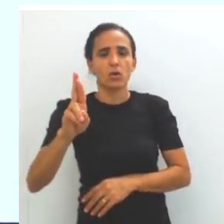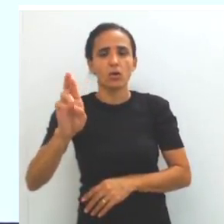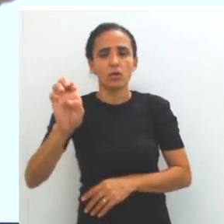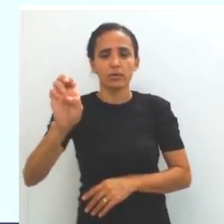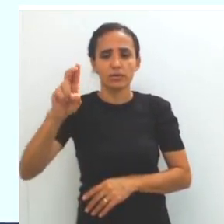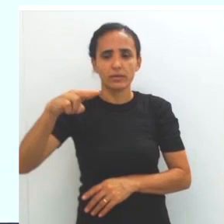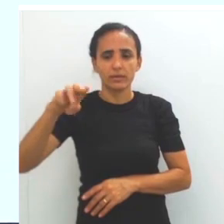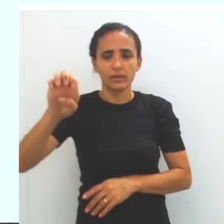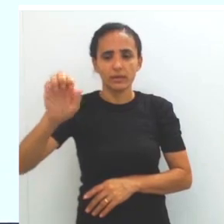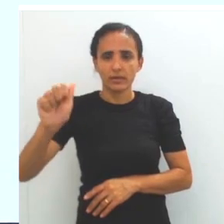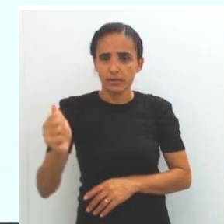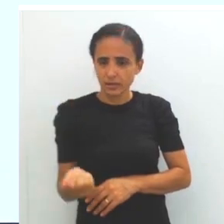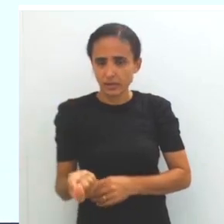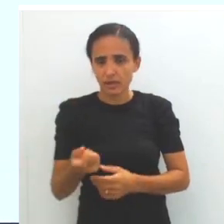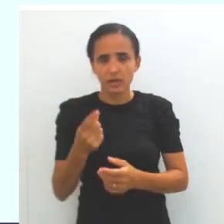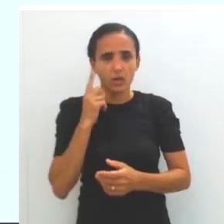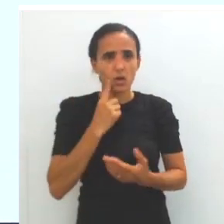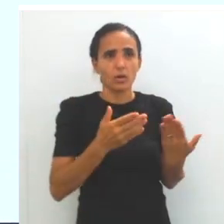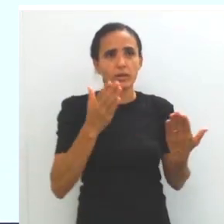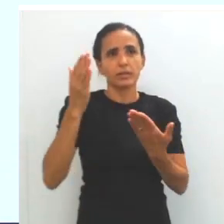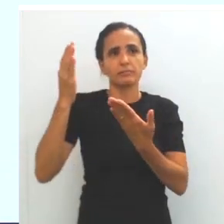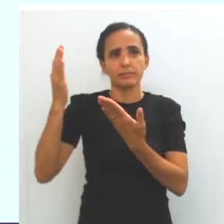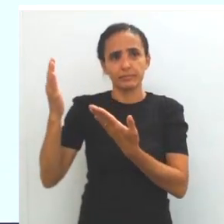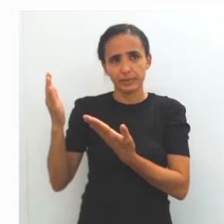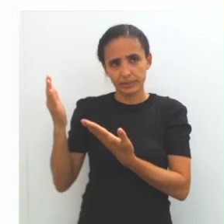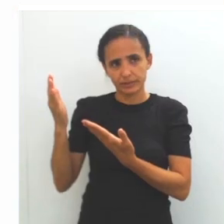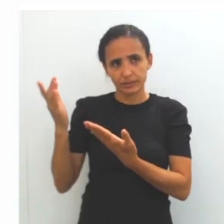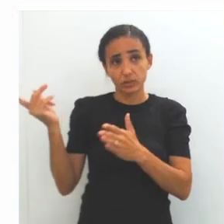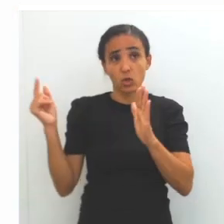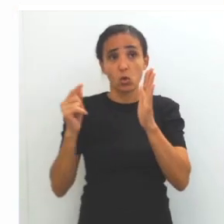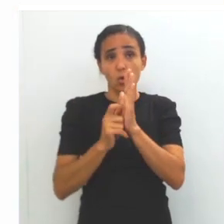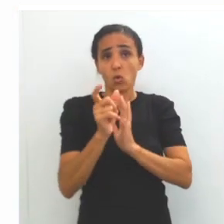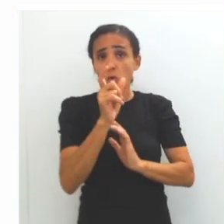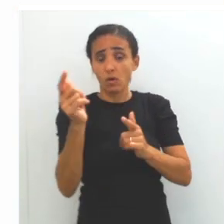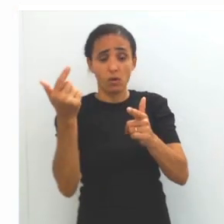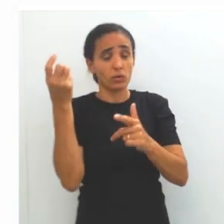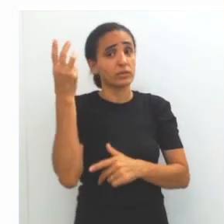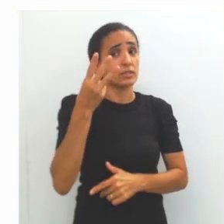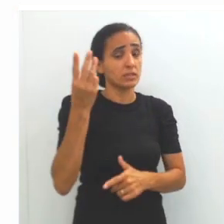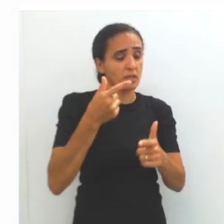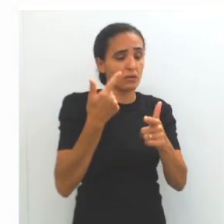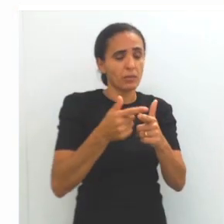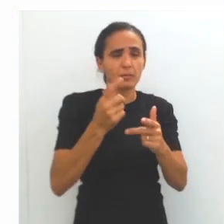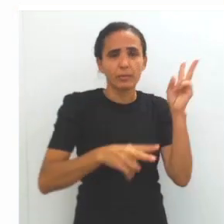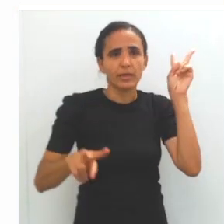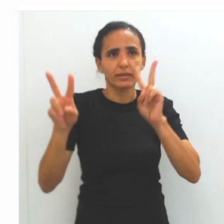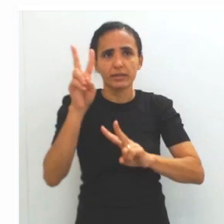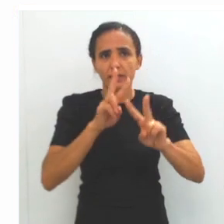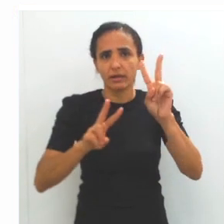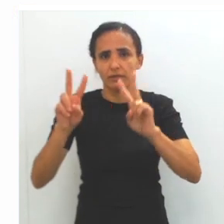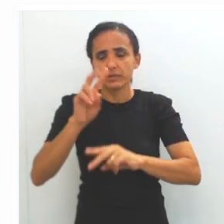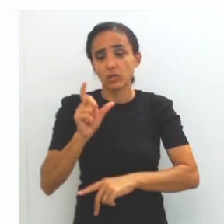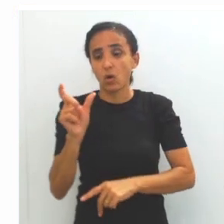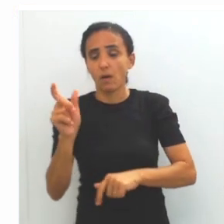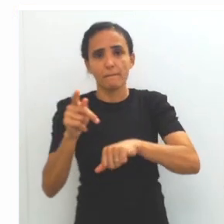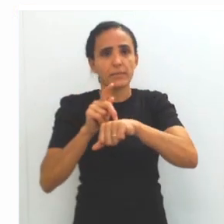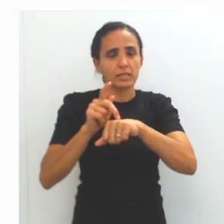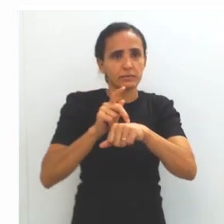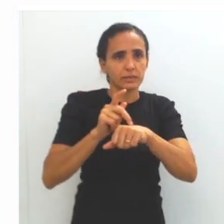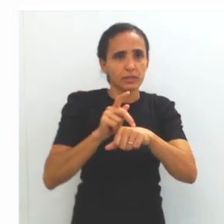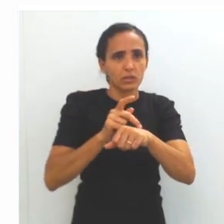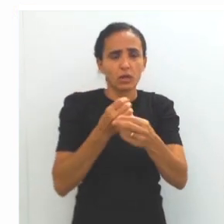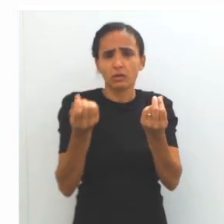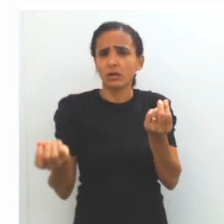da cobertura. Tá certo? Olha a imagem. O astigmatismo é causada